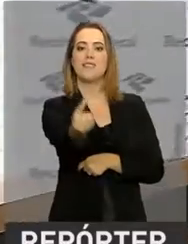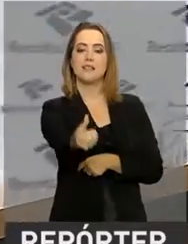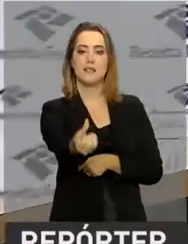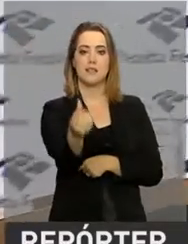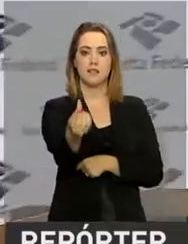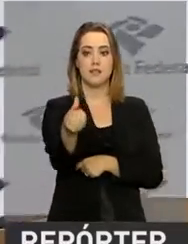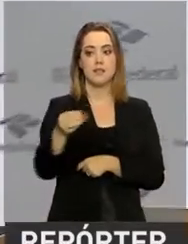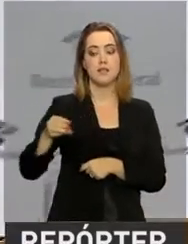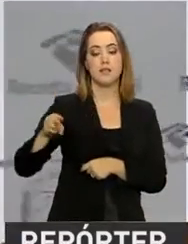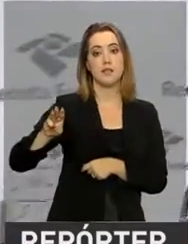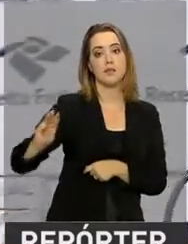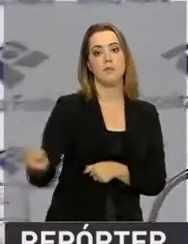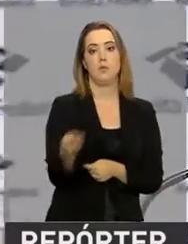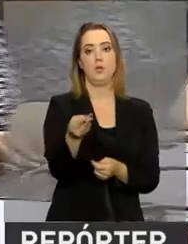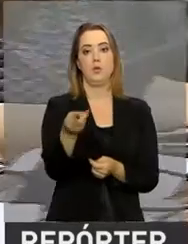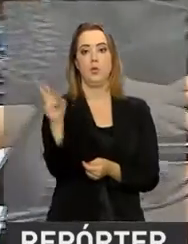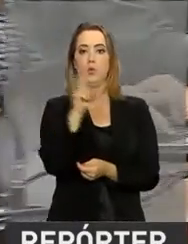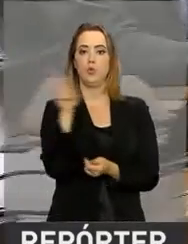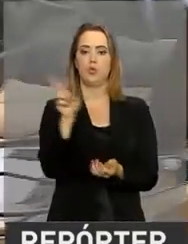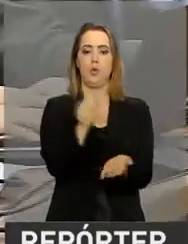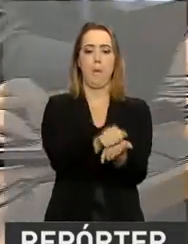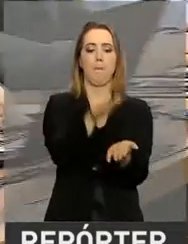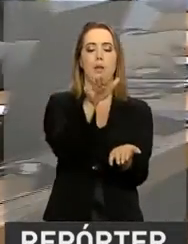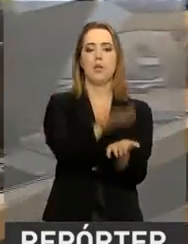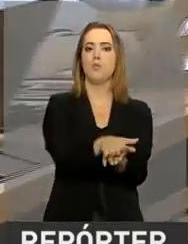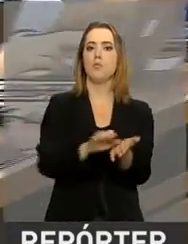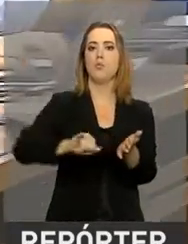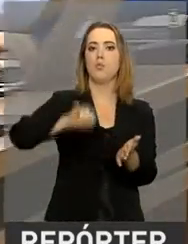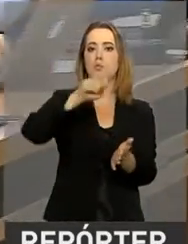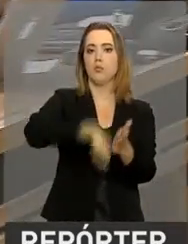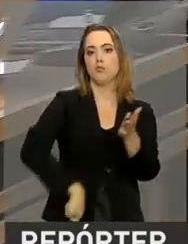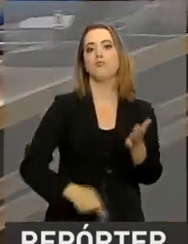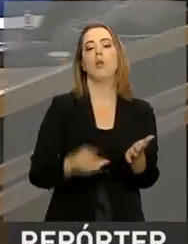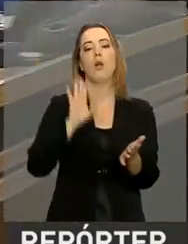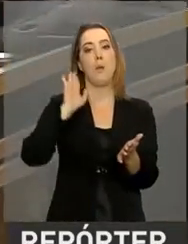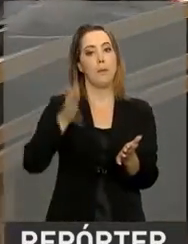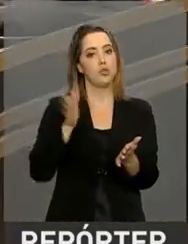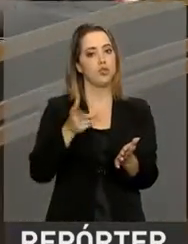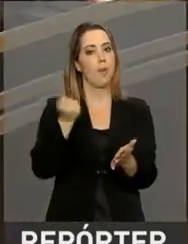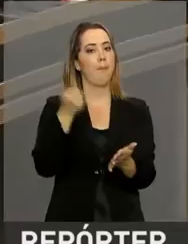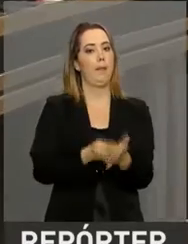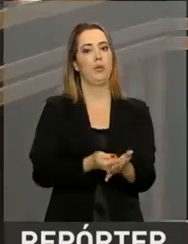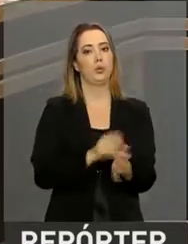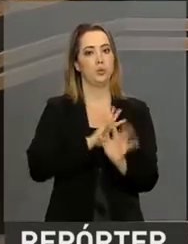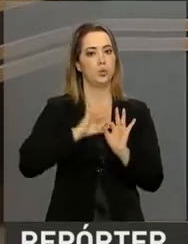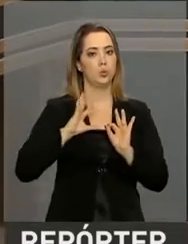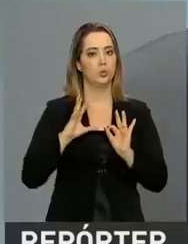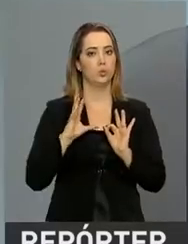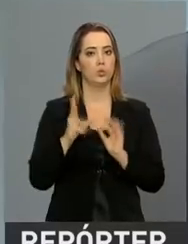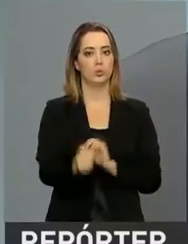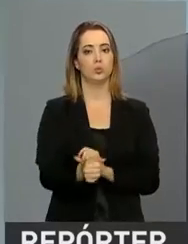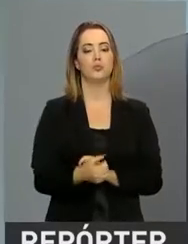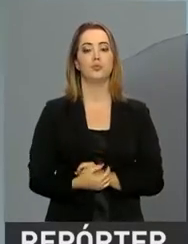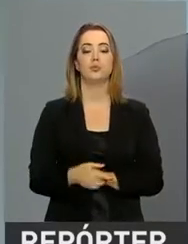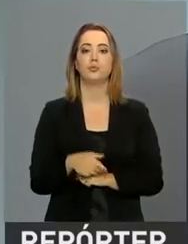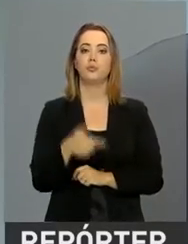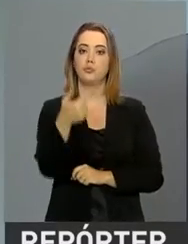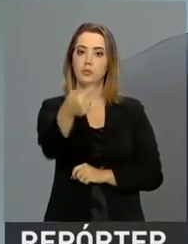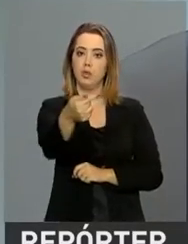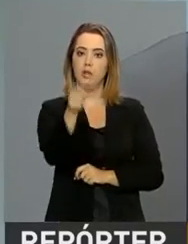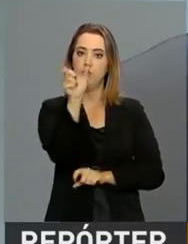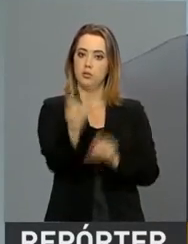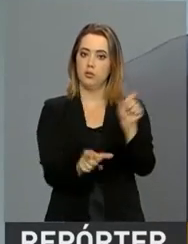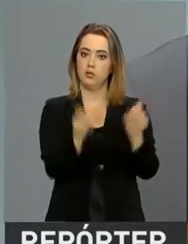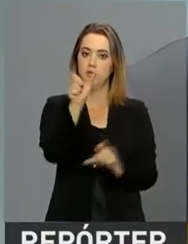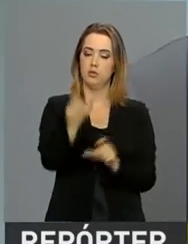R$ 46 bilhões e 800 milhões em multas de regularização e imposto de renda foram efetivamente pagos pelos contribuintes. 7